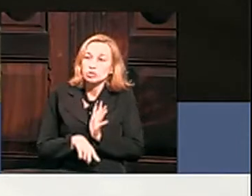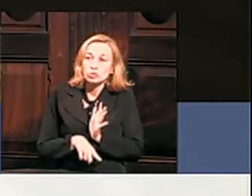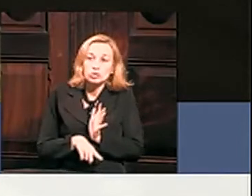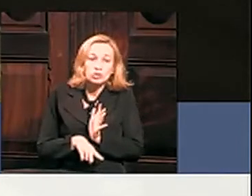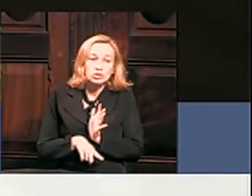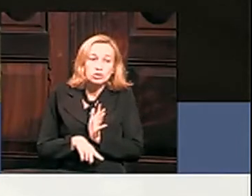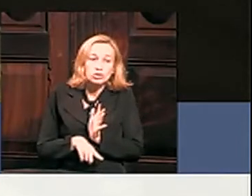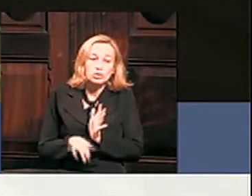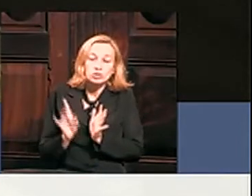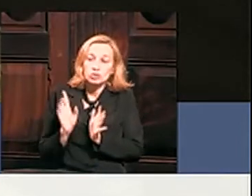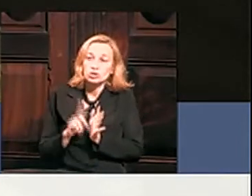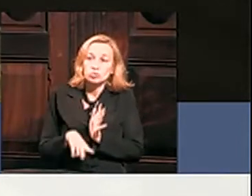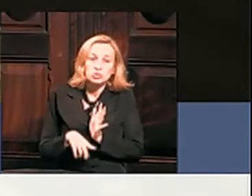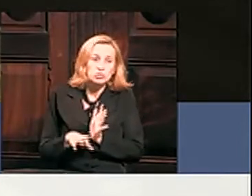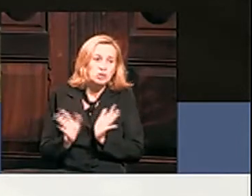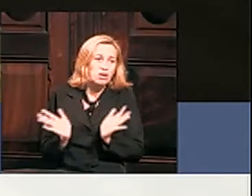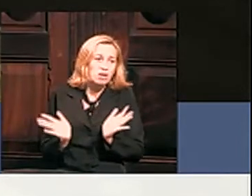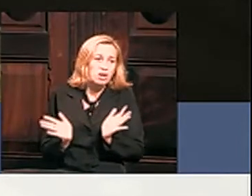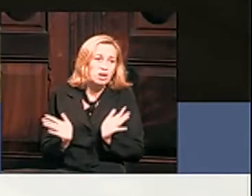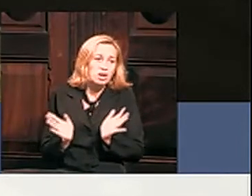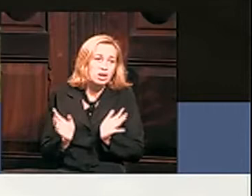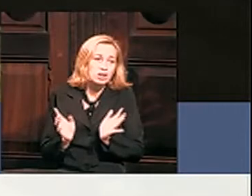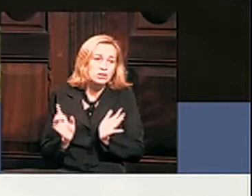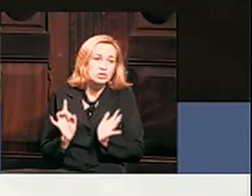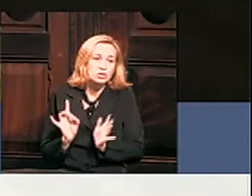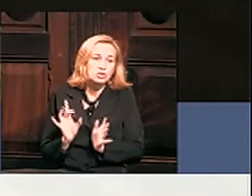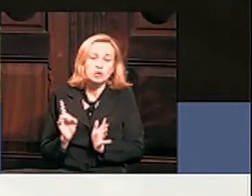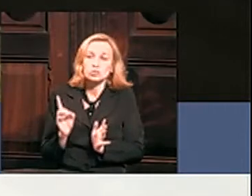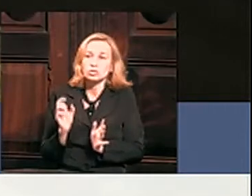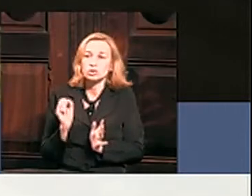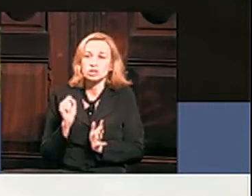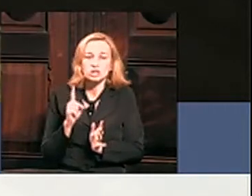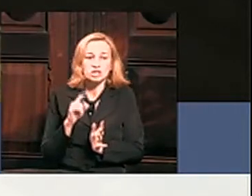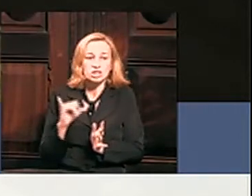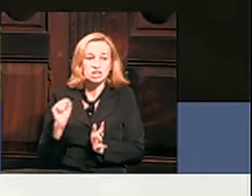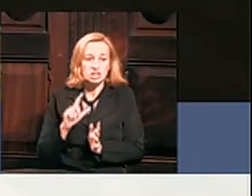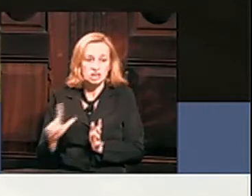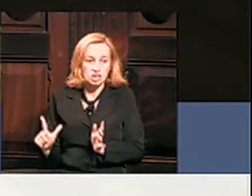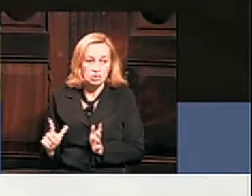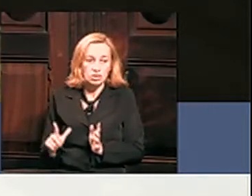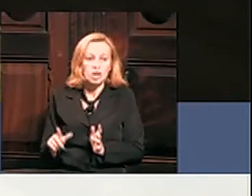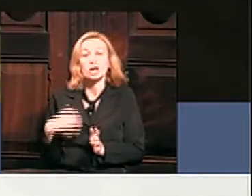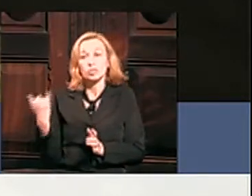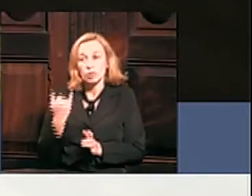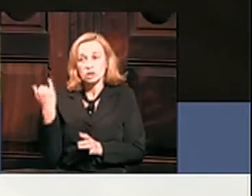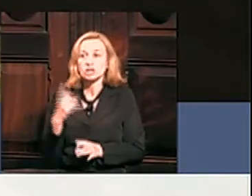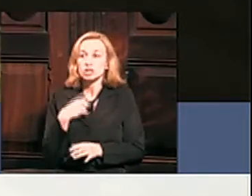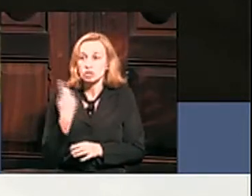só conseguimos aqui na casa reduzir o do diesel. Era importante que nós